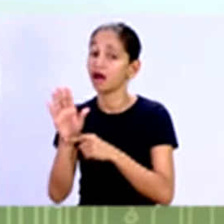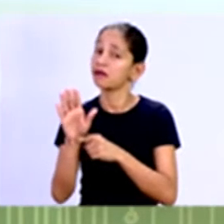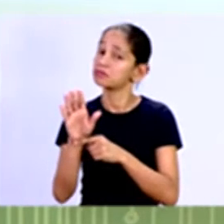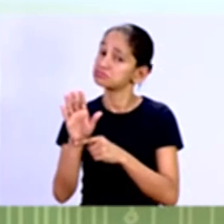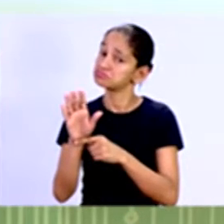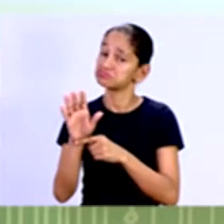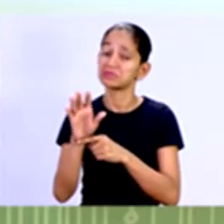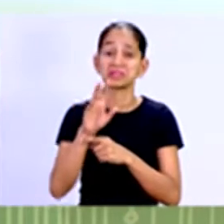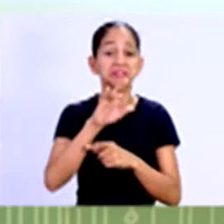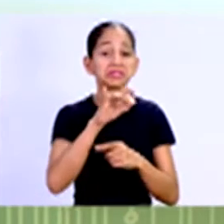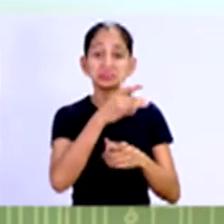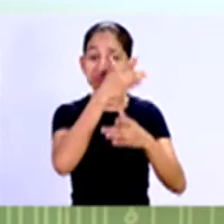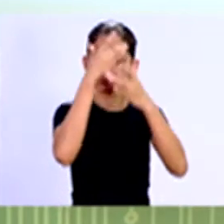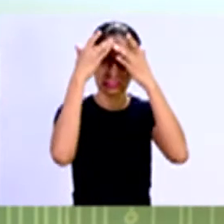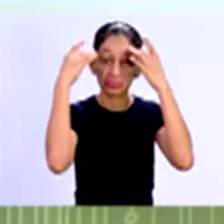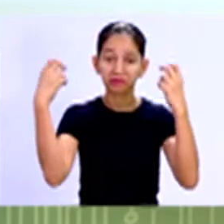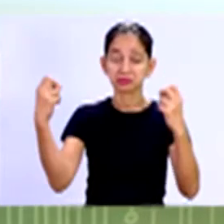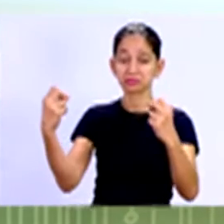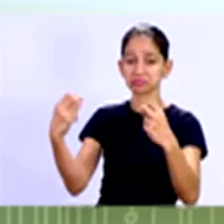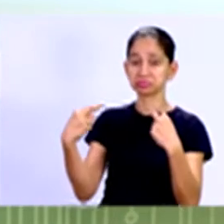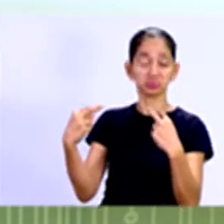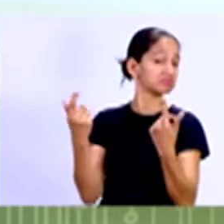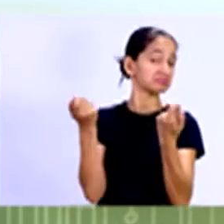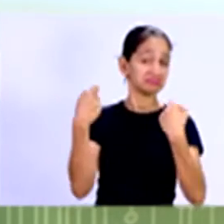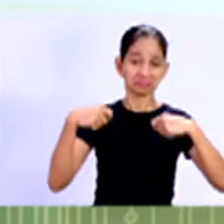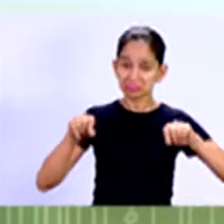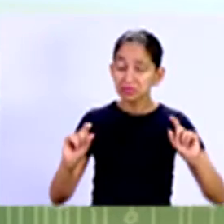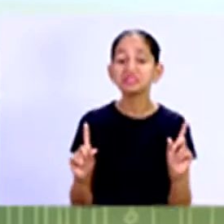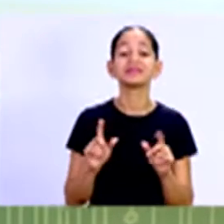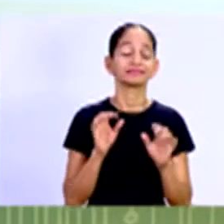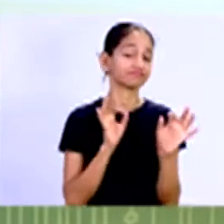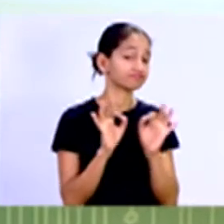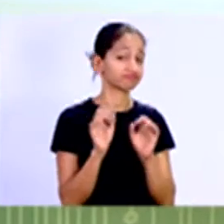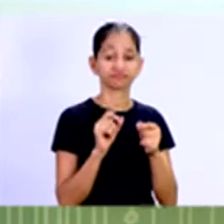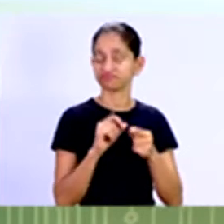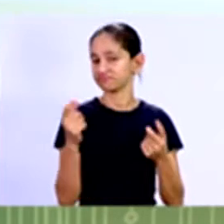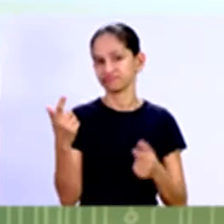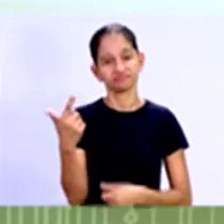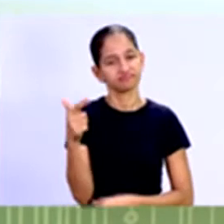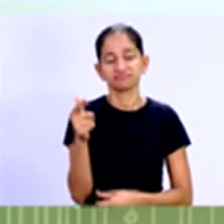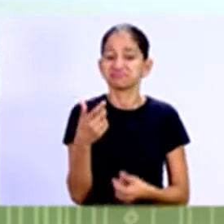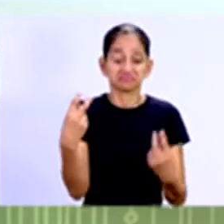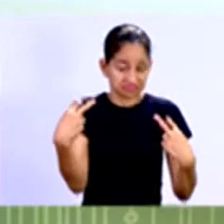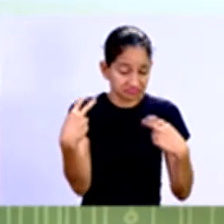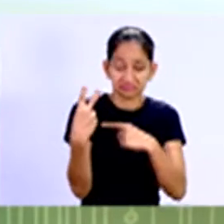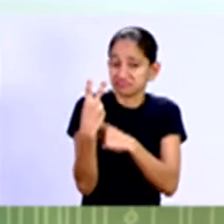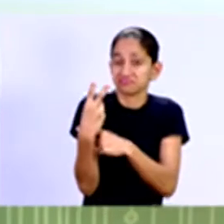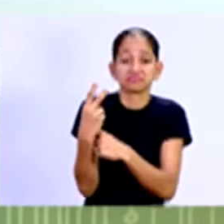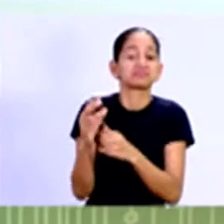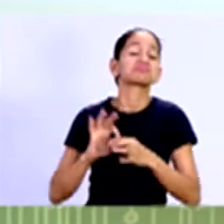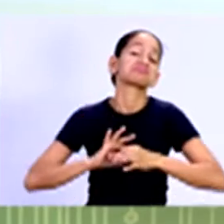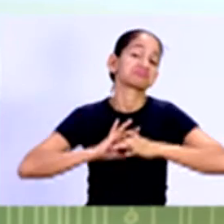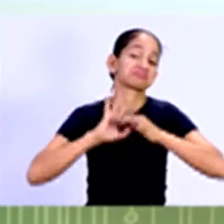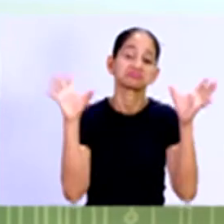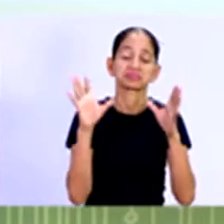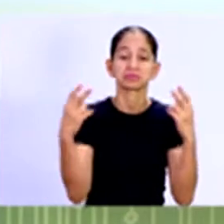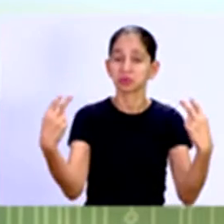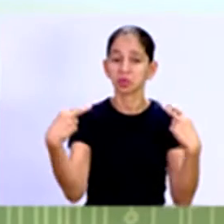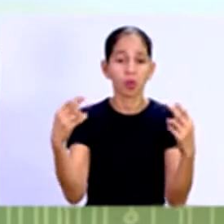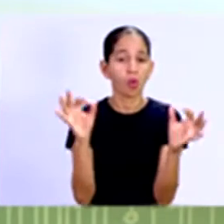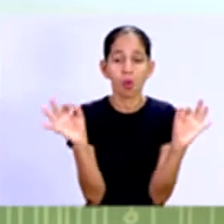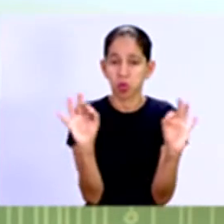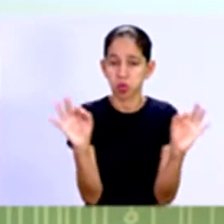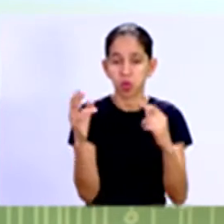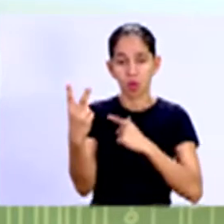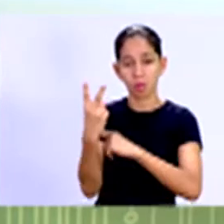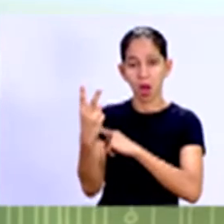coisa certa. Eu não tenho a obrigação de fazer o que é certo, né? Eu posso fazer o que eu quiser, porque não tem ninguém olhando,